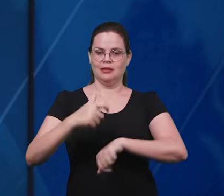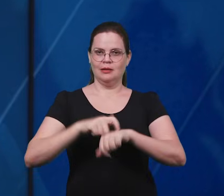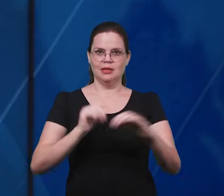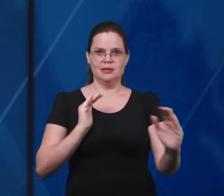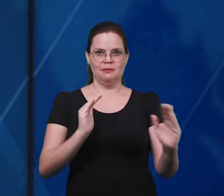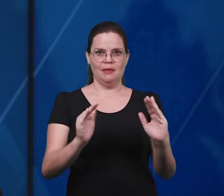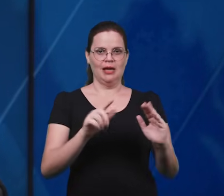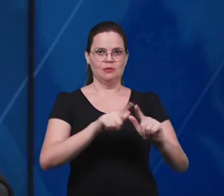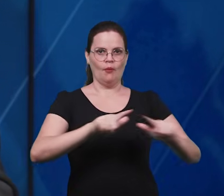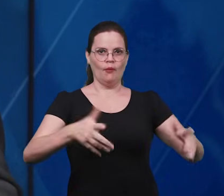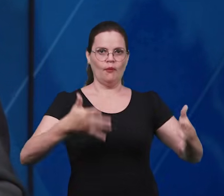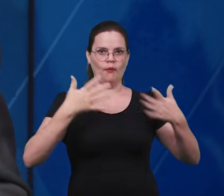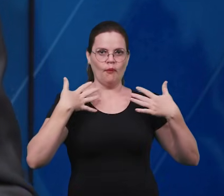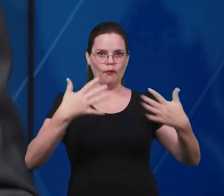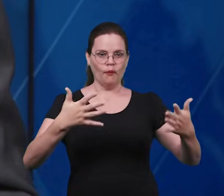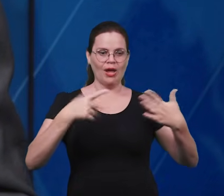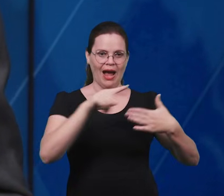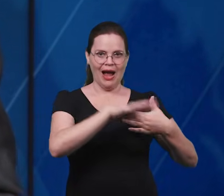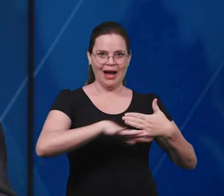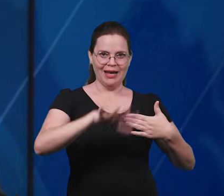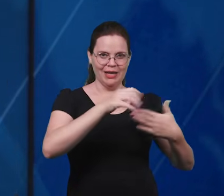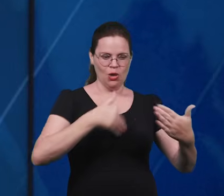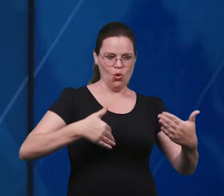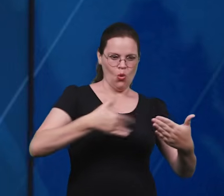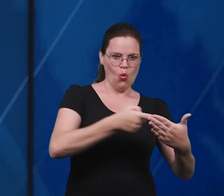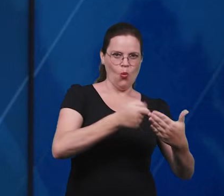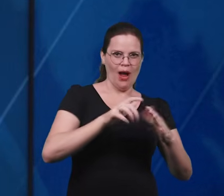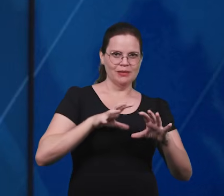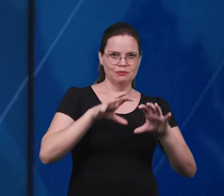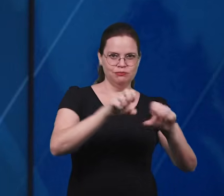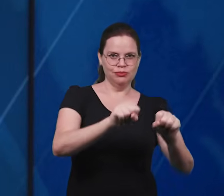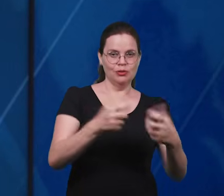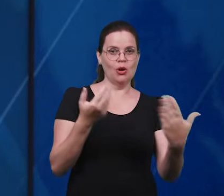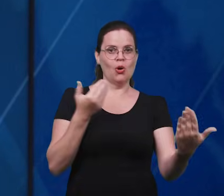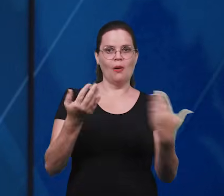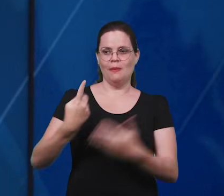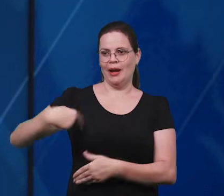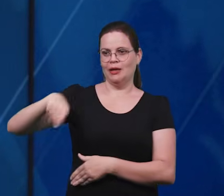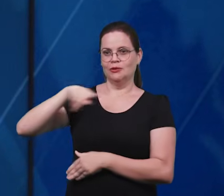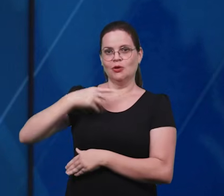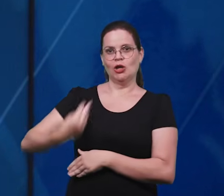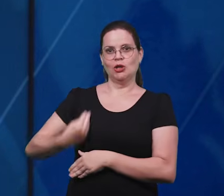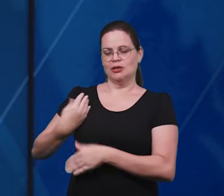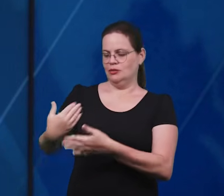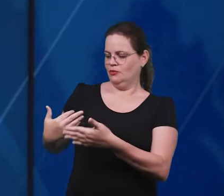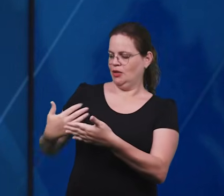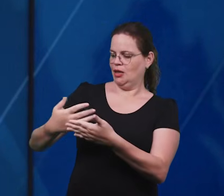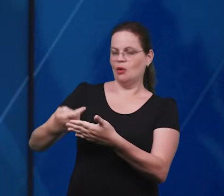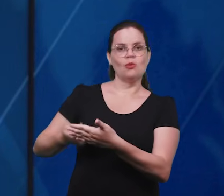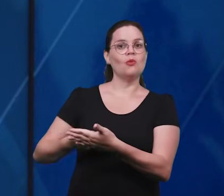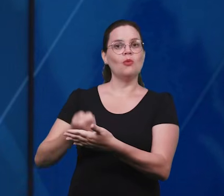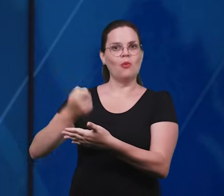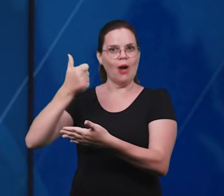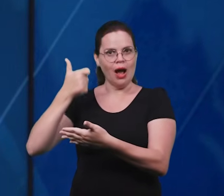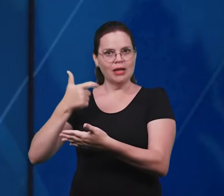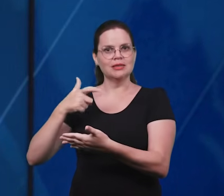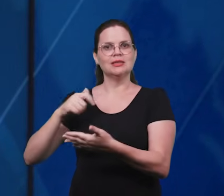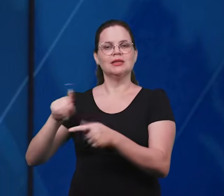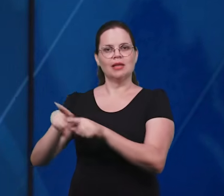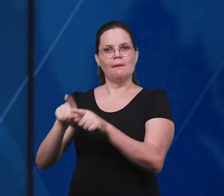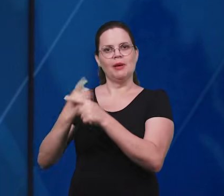de Deus com seus servos nestes últimos tempos é para conceder a eles a posse de uma